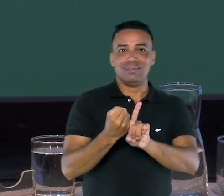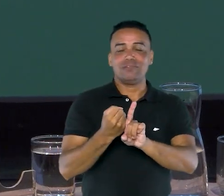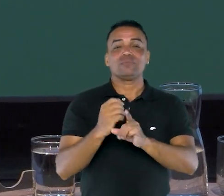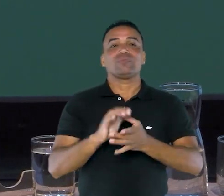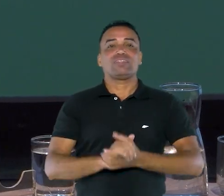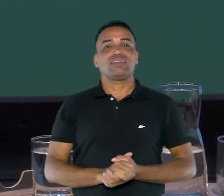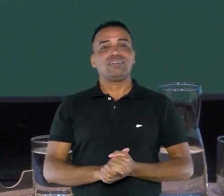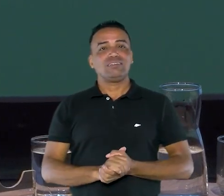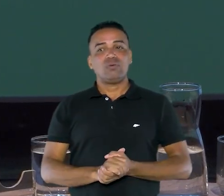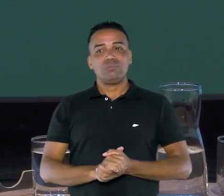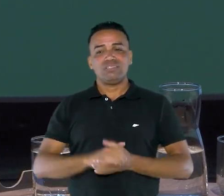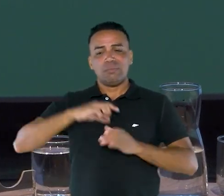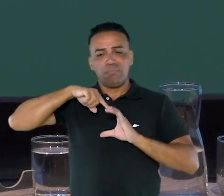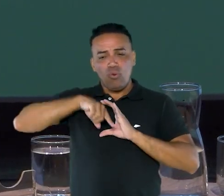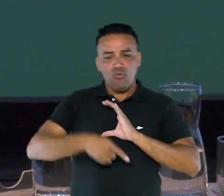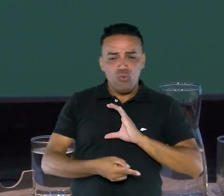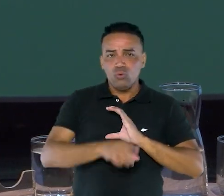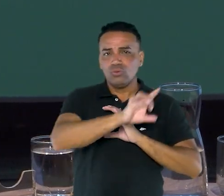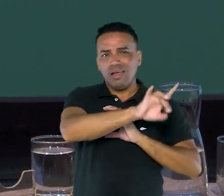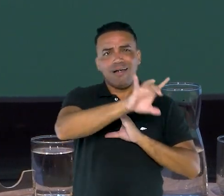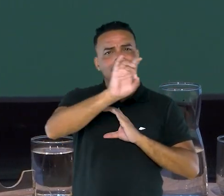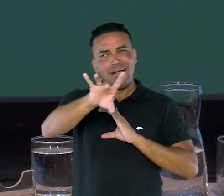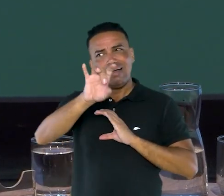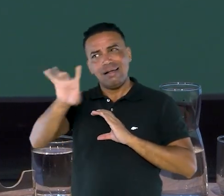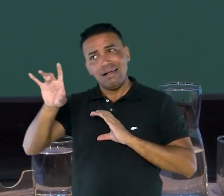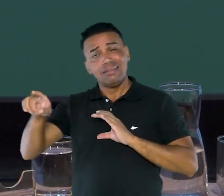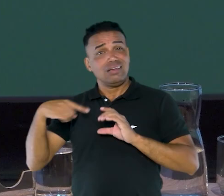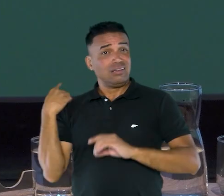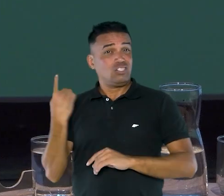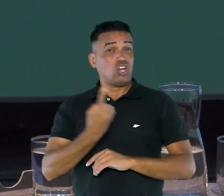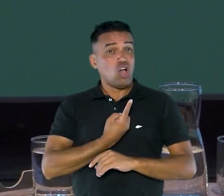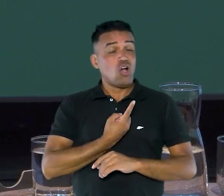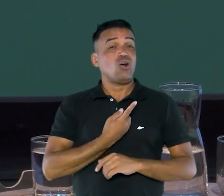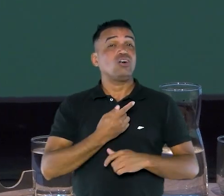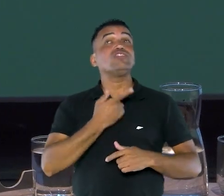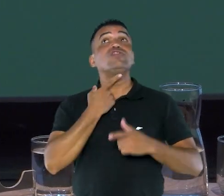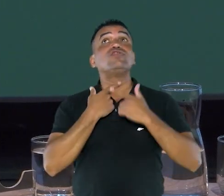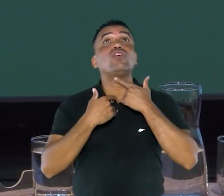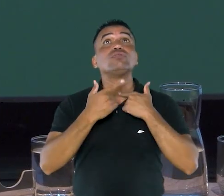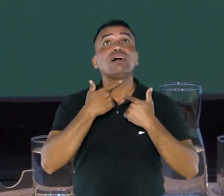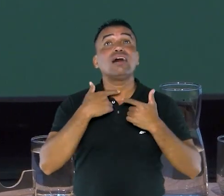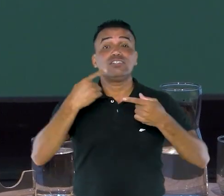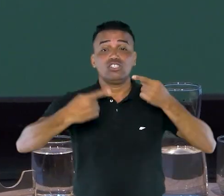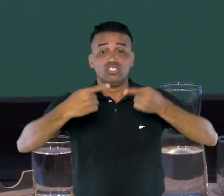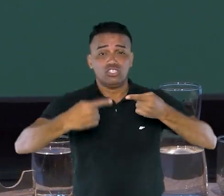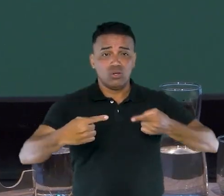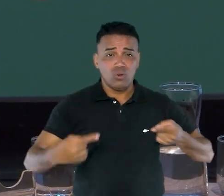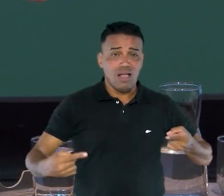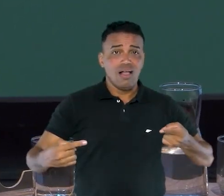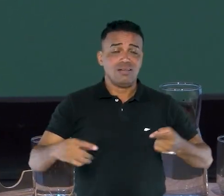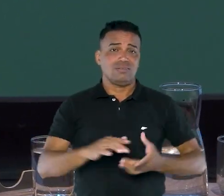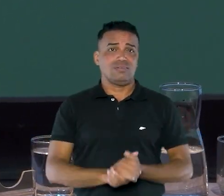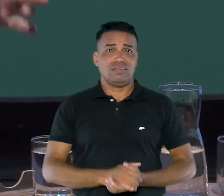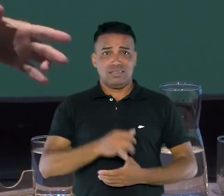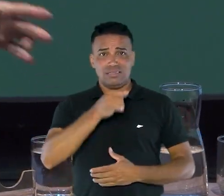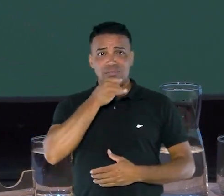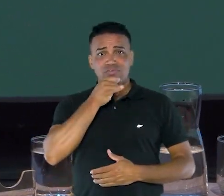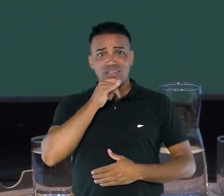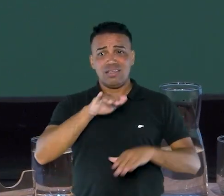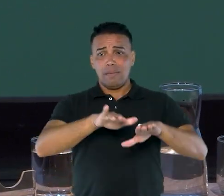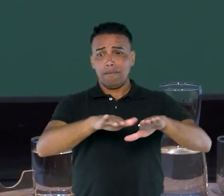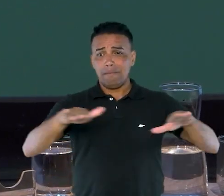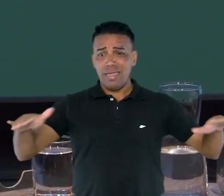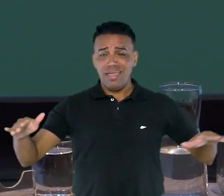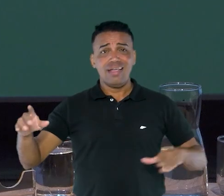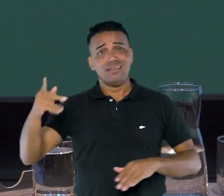bater muito profundo em cada um de nós e você ter vontade de dialogar, de fazer, por exemplo, a nossa mesa e fazer